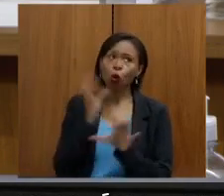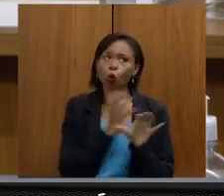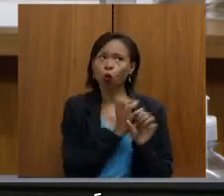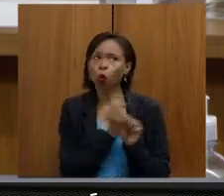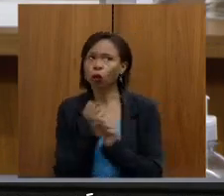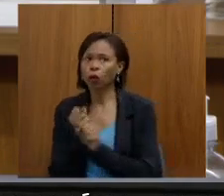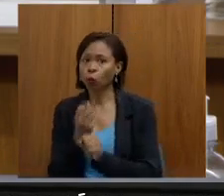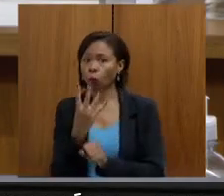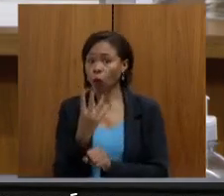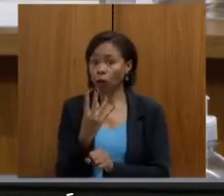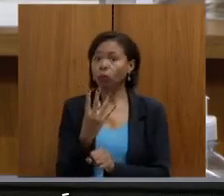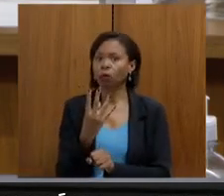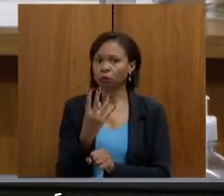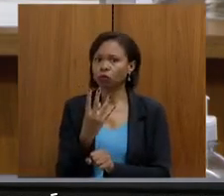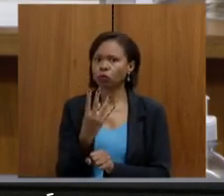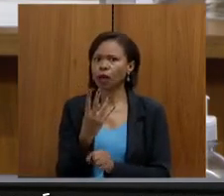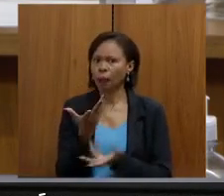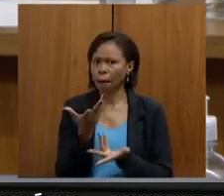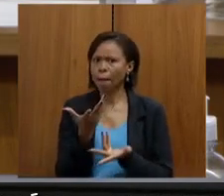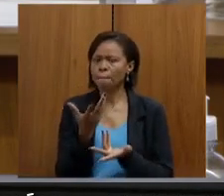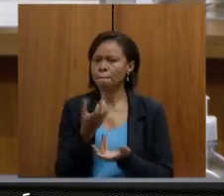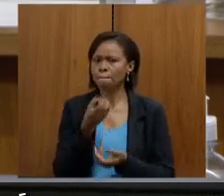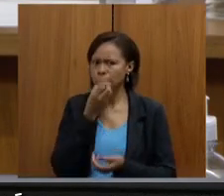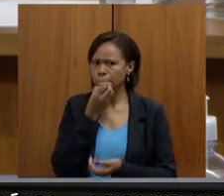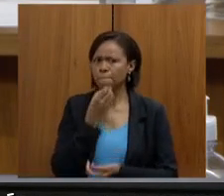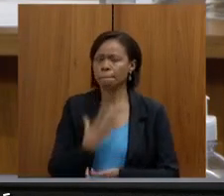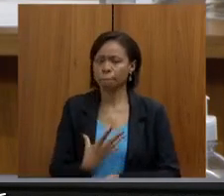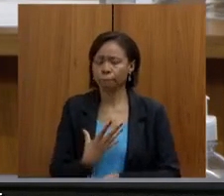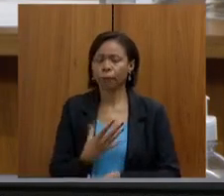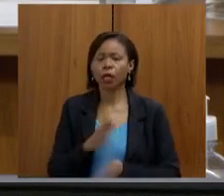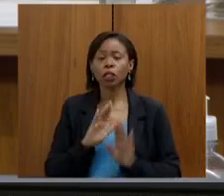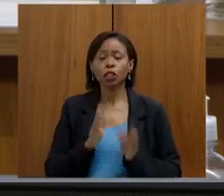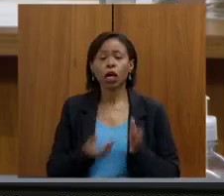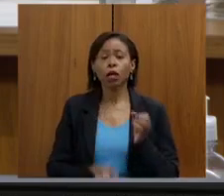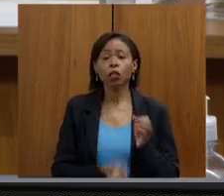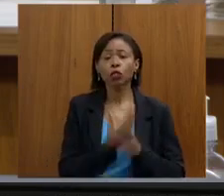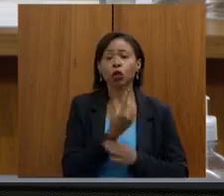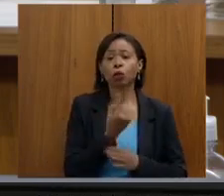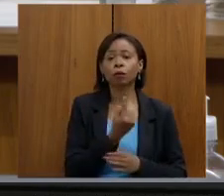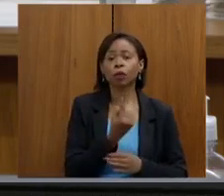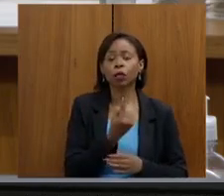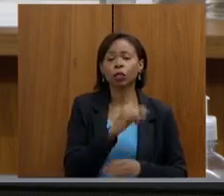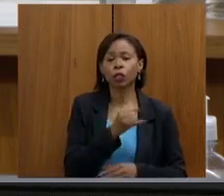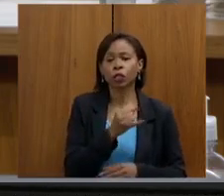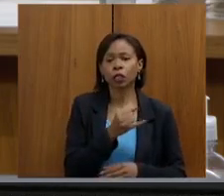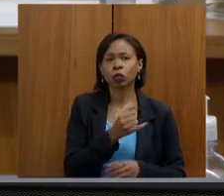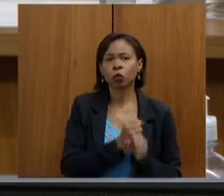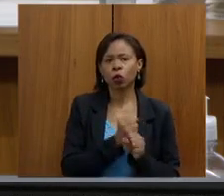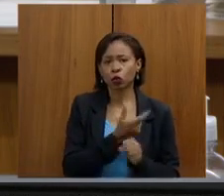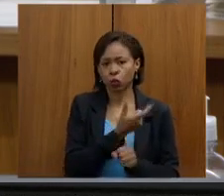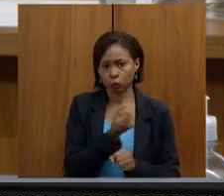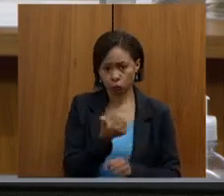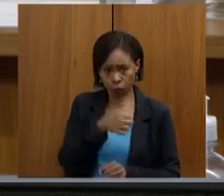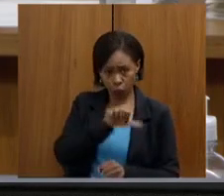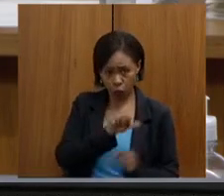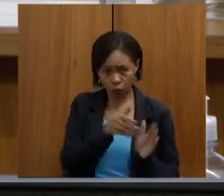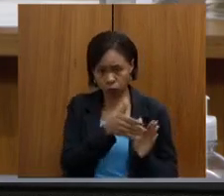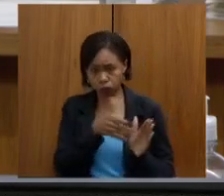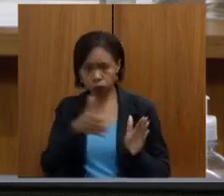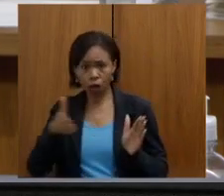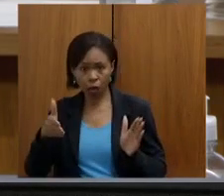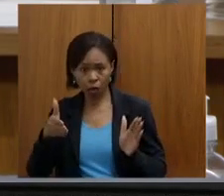cento é o número de muito Impacto nós já inauguramos de primeiro de janeiro de 2019 para cá